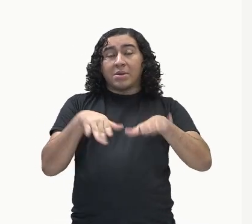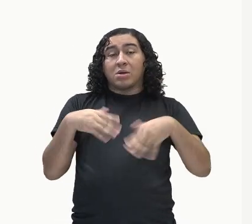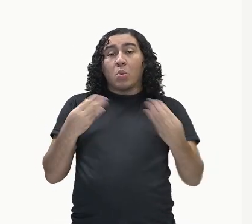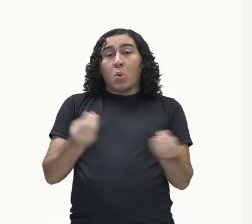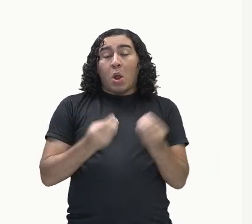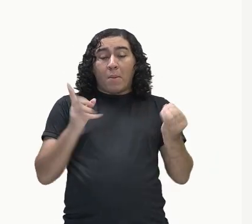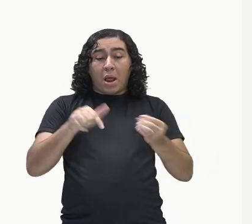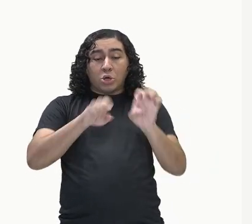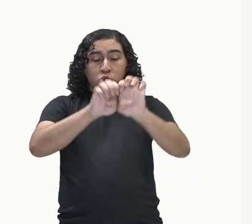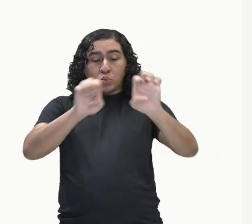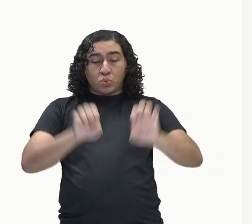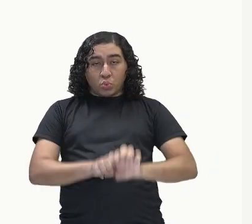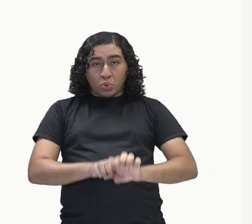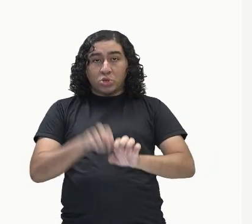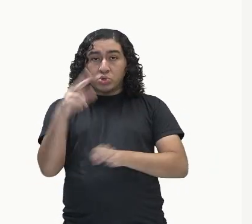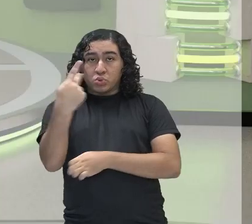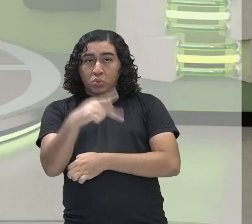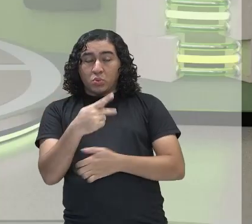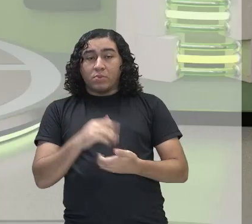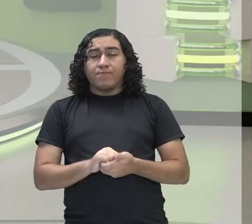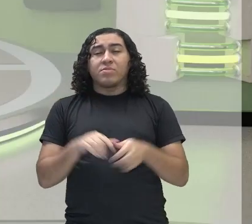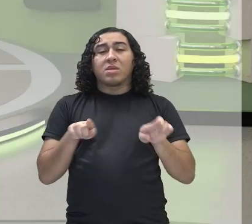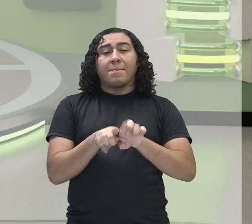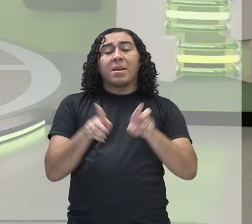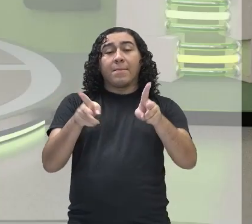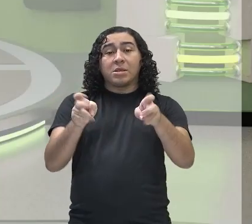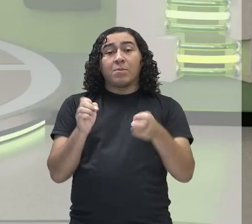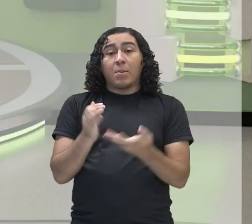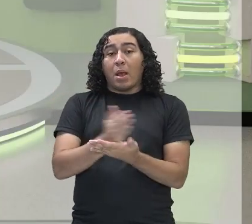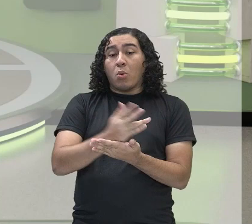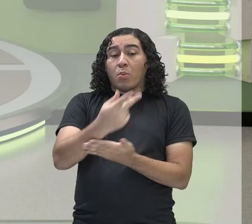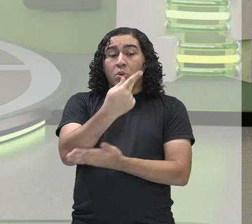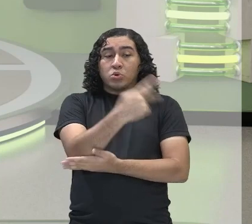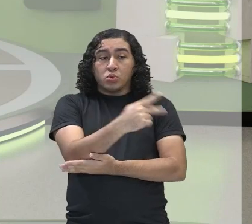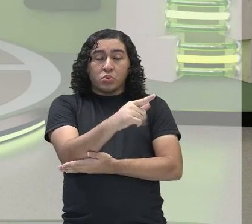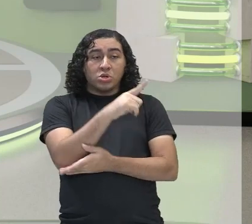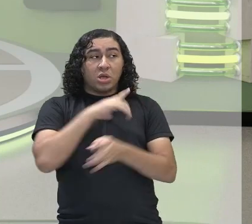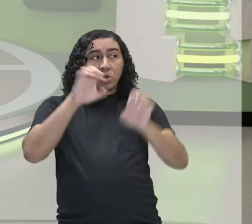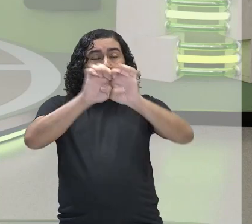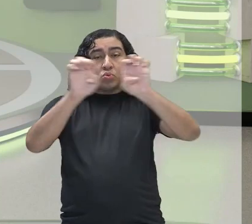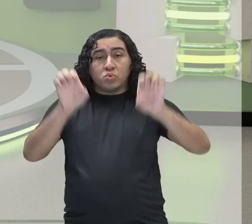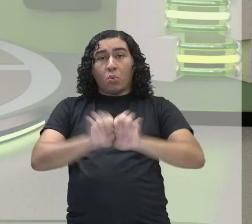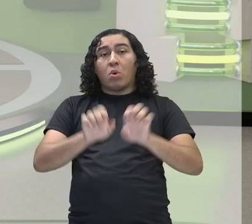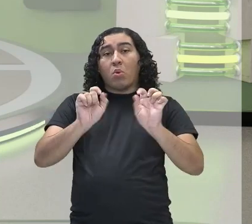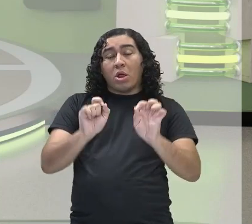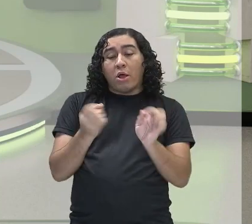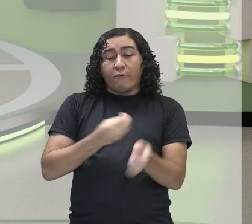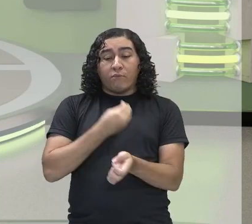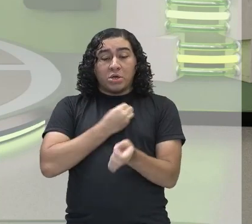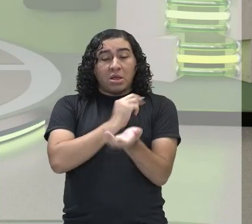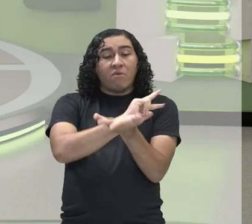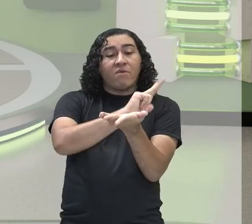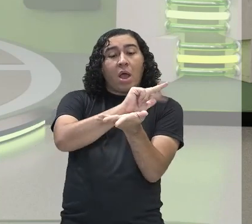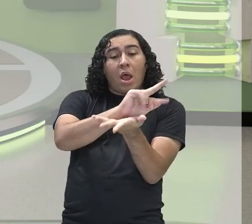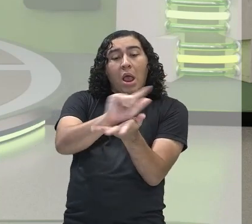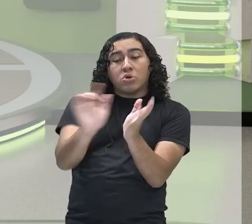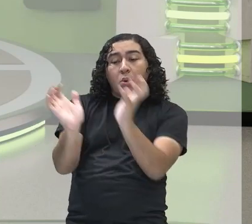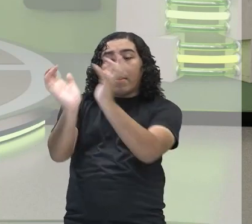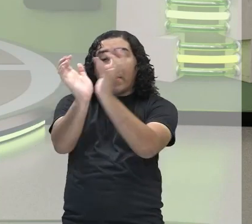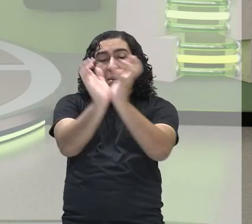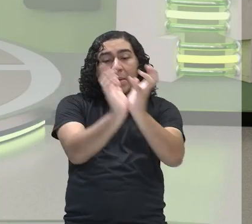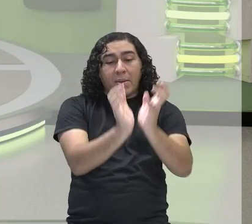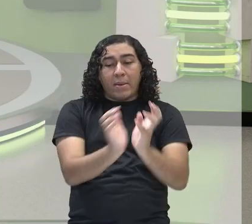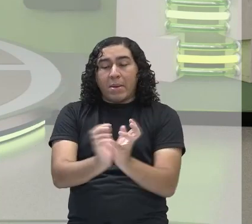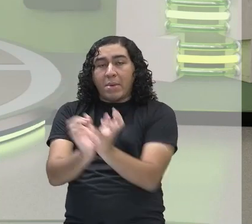formato Vimos que algumas delas apresentam essa estrutura de colônia né a gente observou que elas podem se